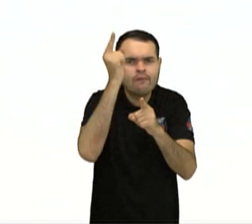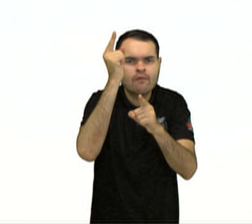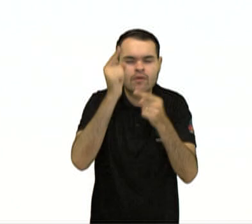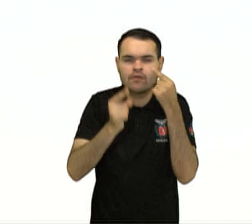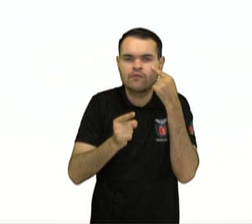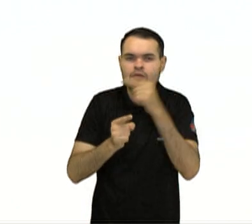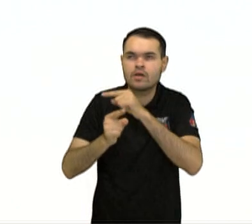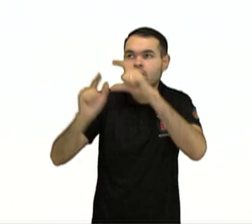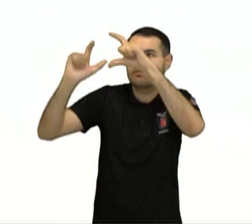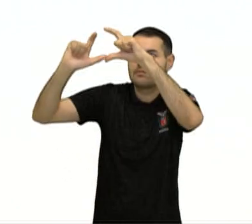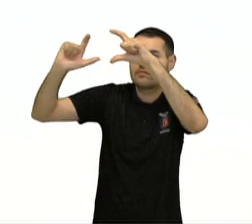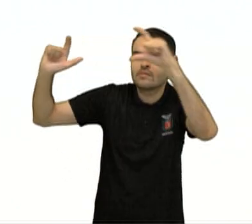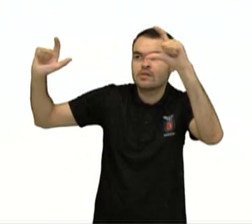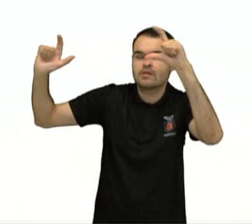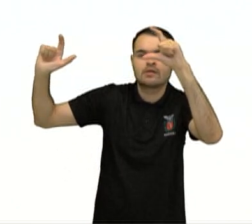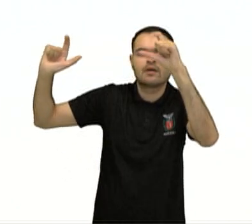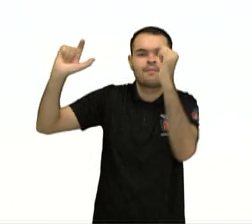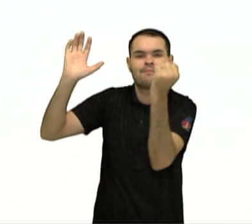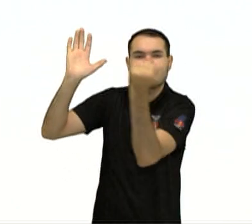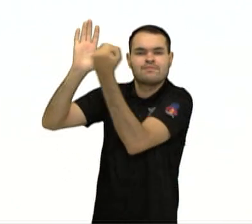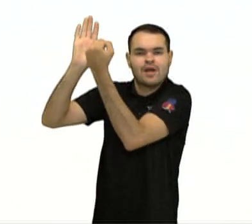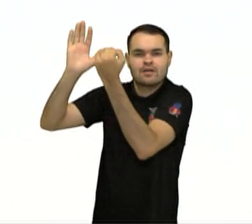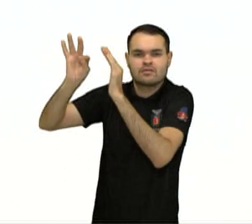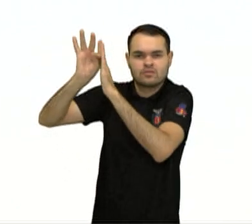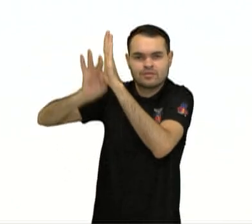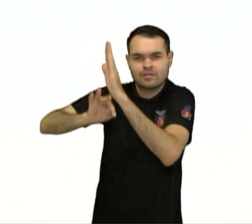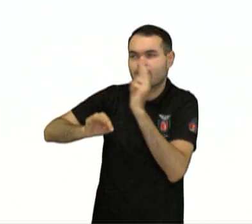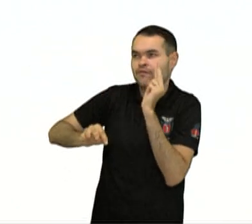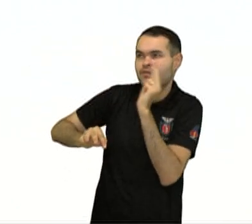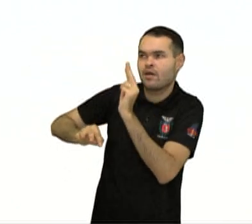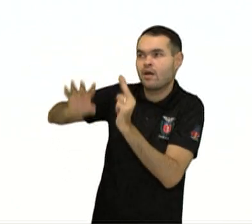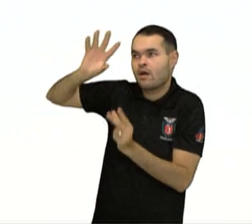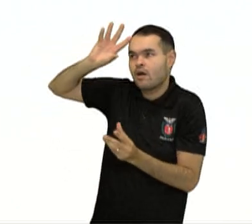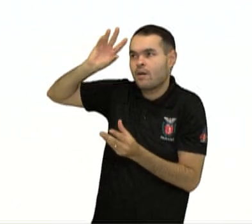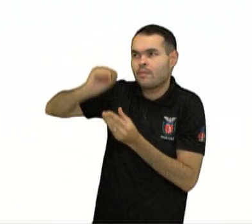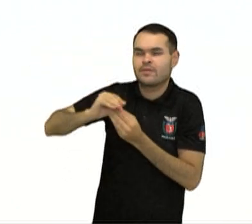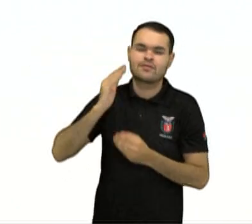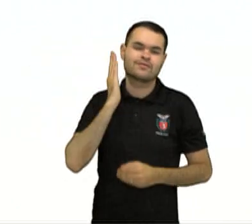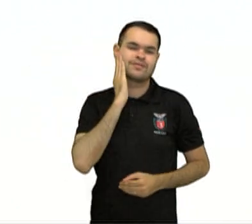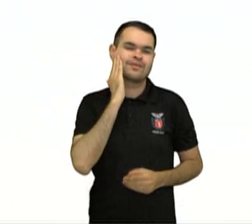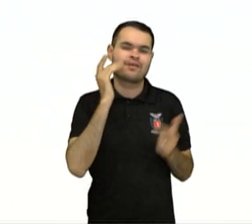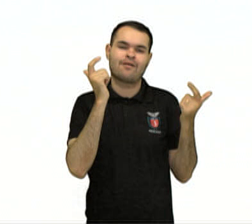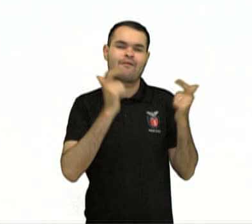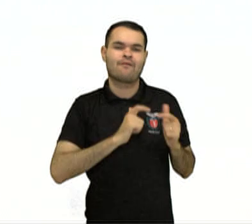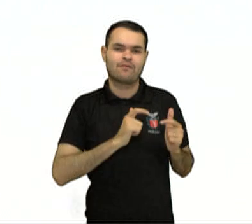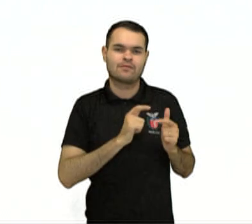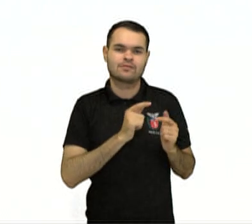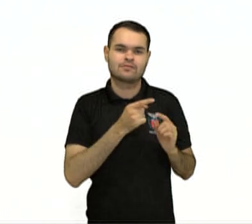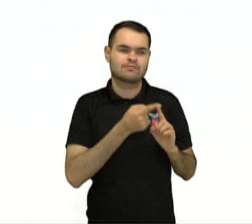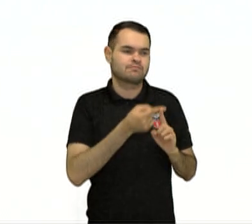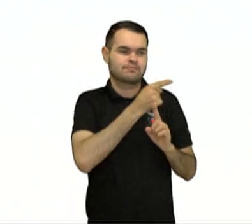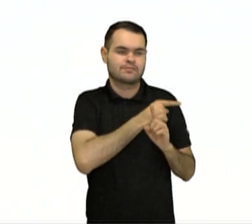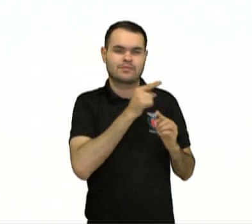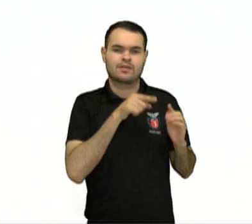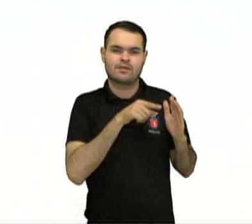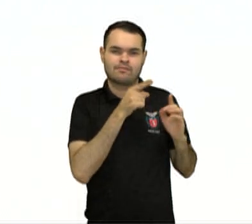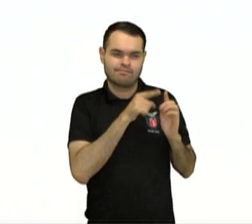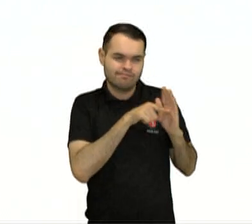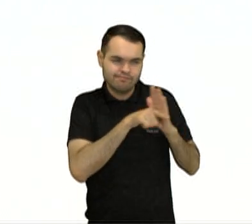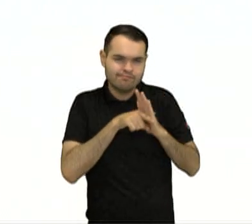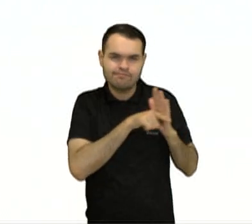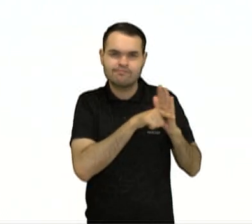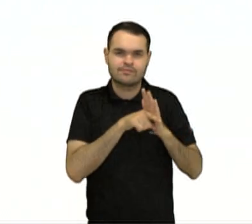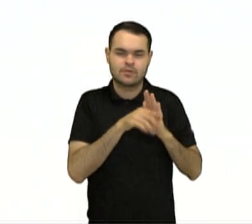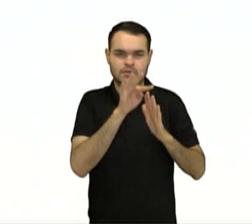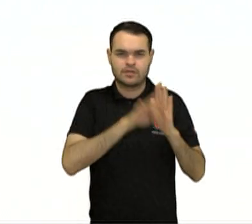no layout do texto, beleza? Se você sacou esse detalhe. And number 2, summarize